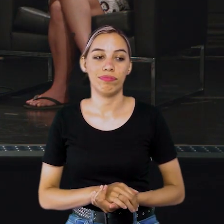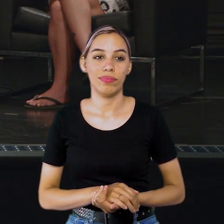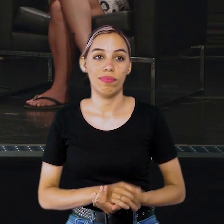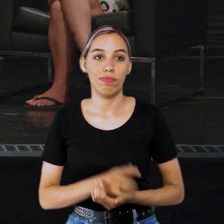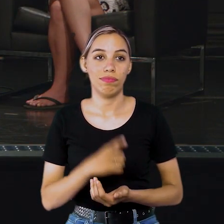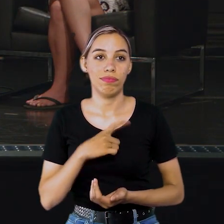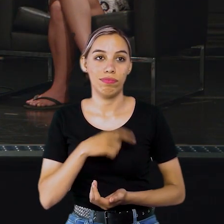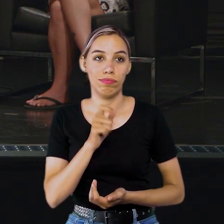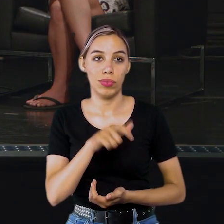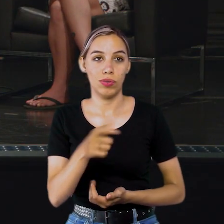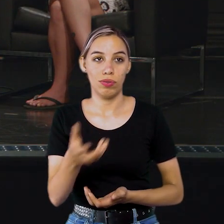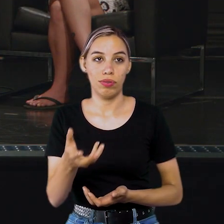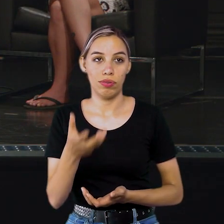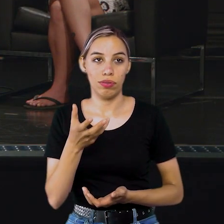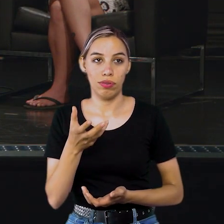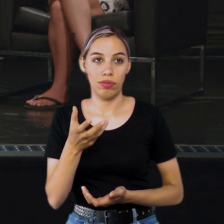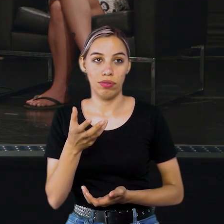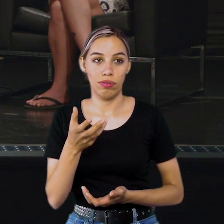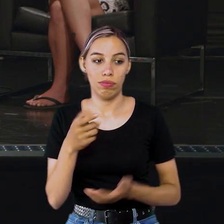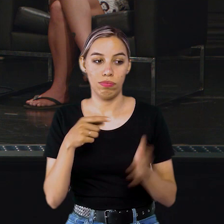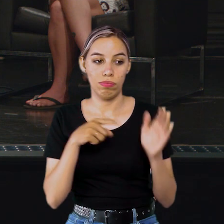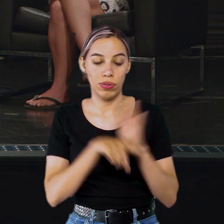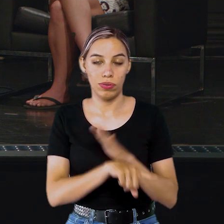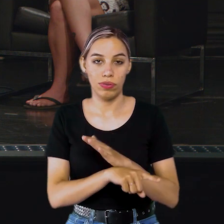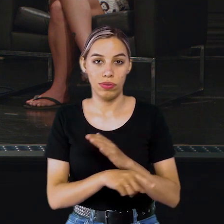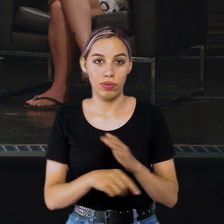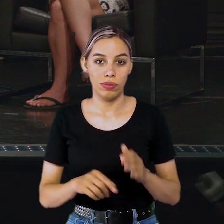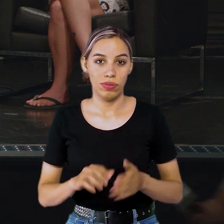Alguém tem mais alguma pergunta?